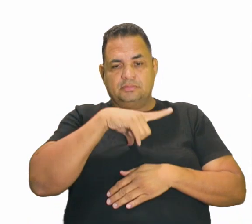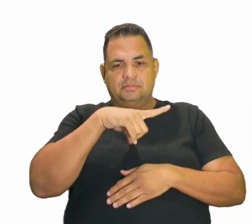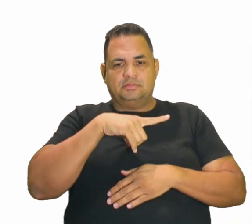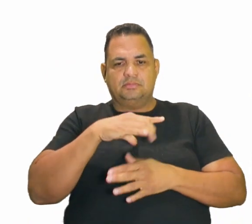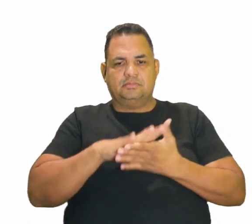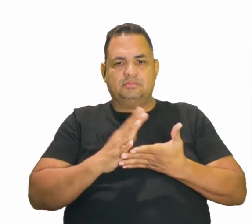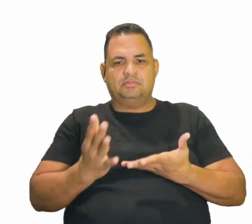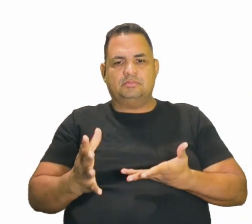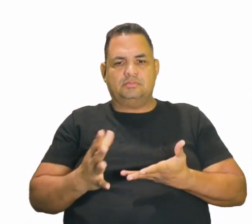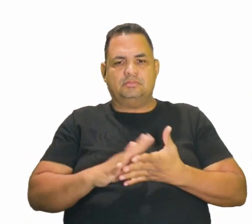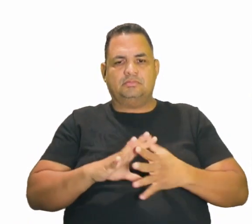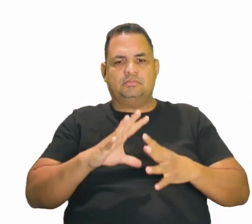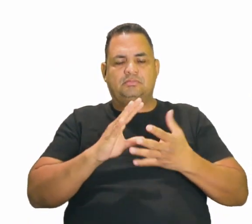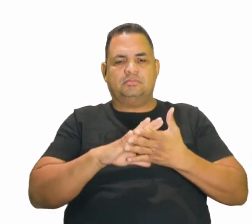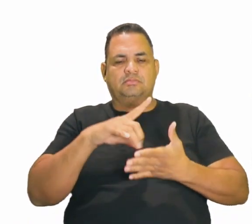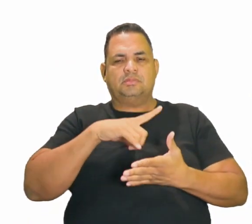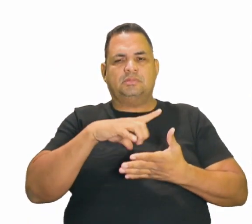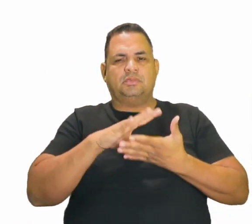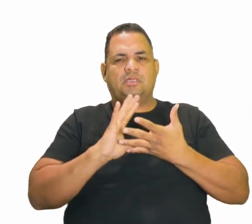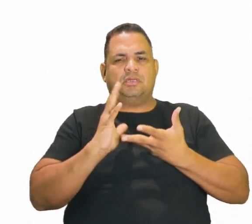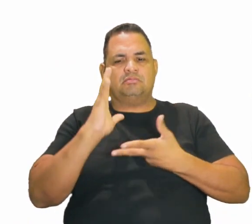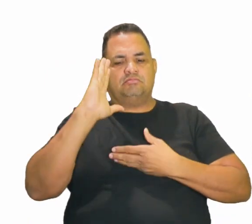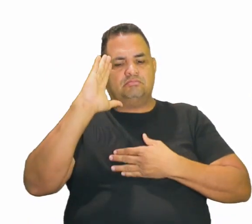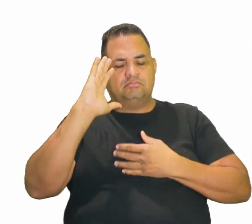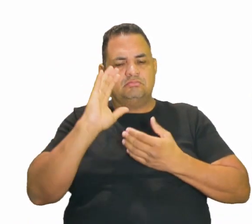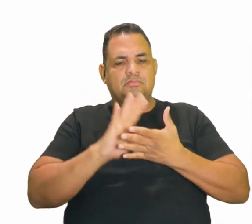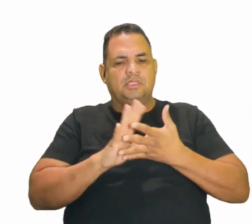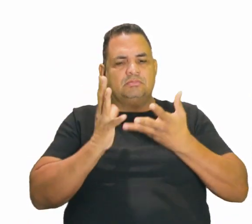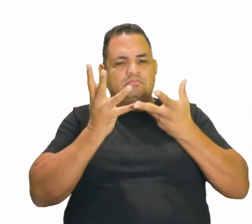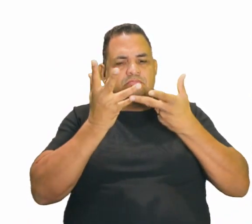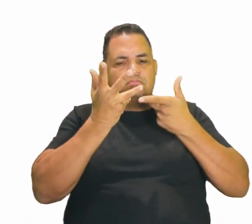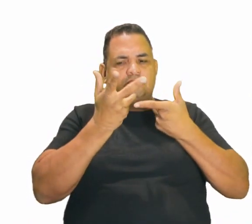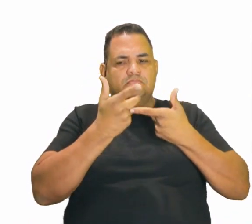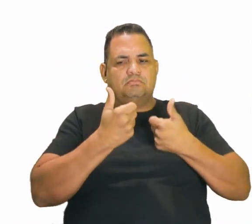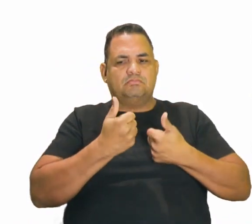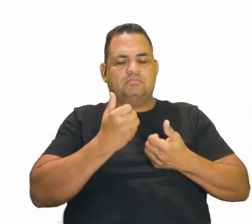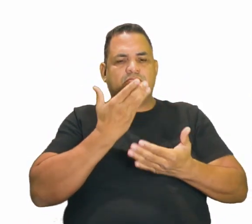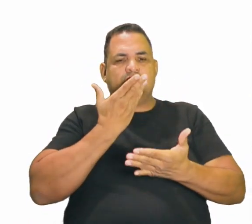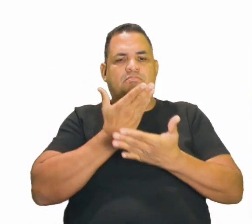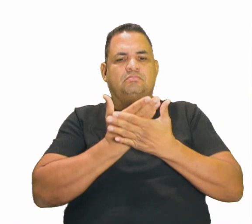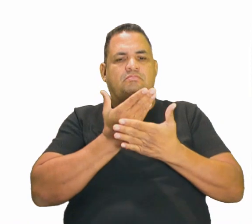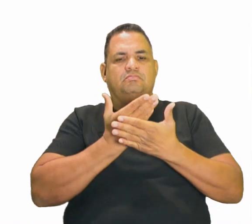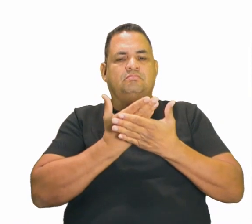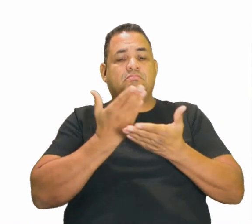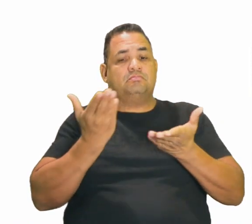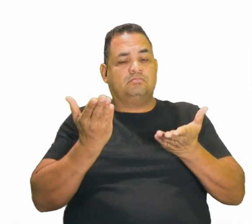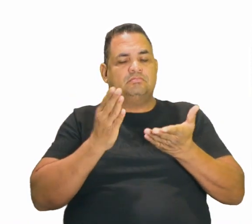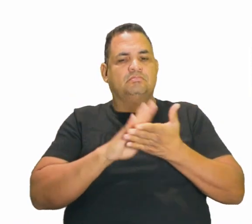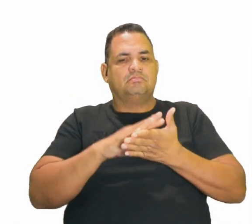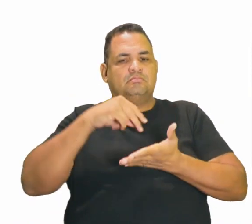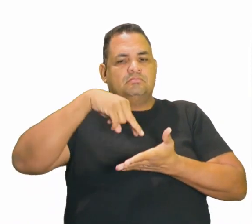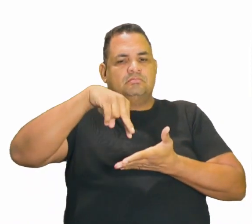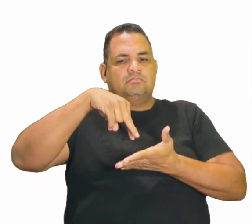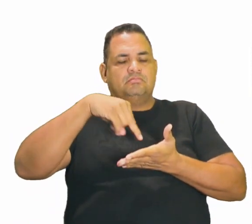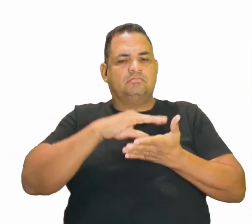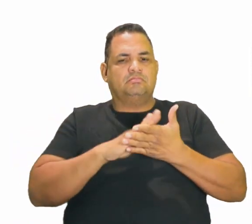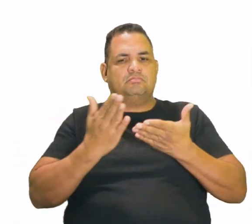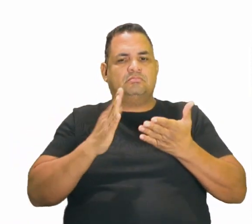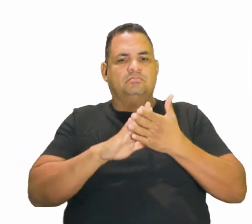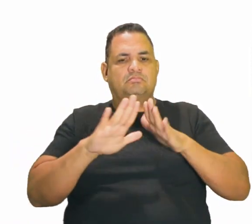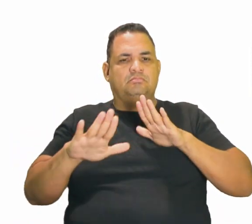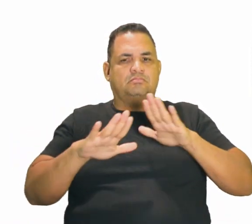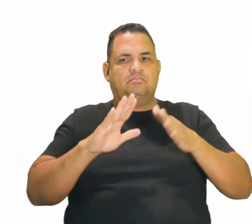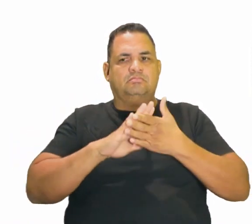adquirir aí altas habilidades nessa dança Então vai depender de cada um né Então vai depender também